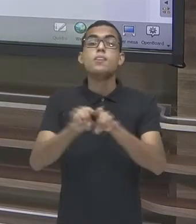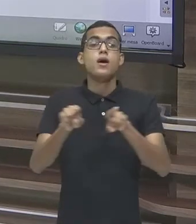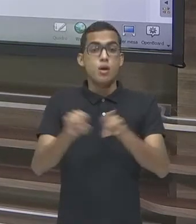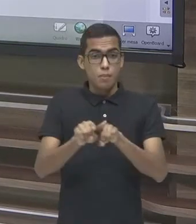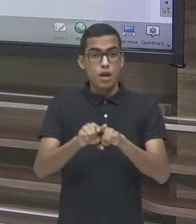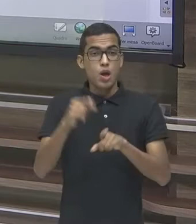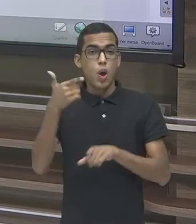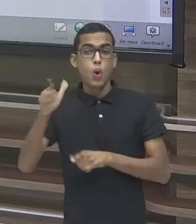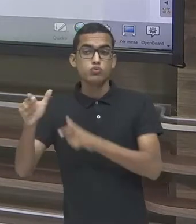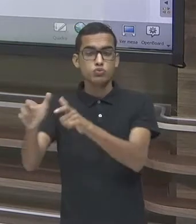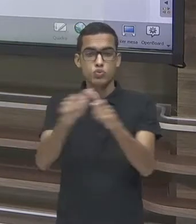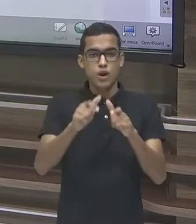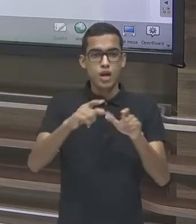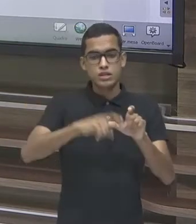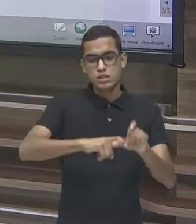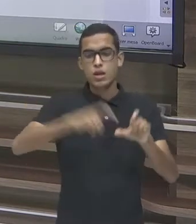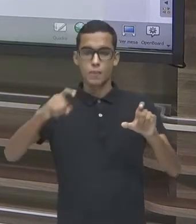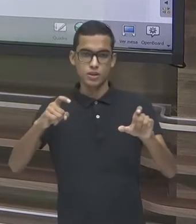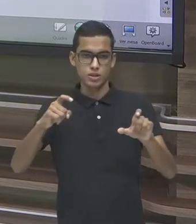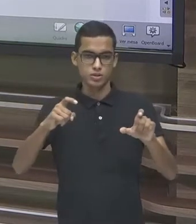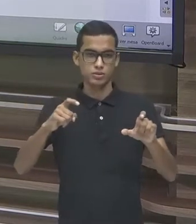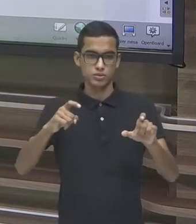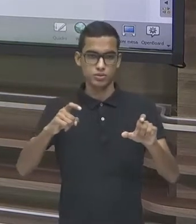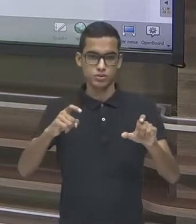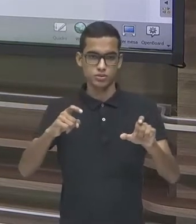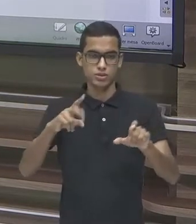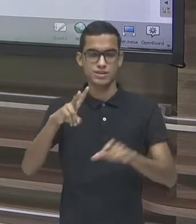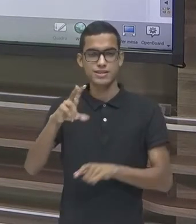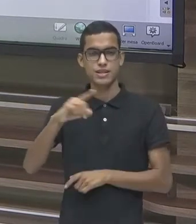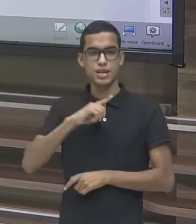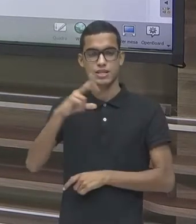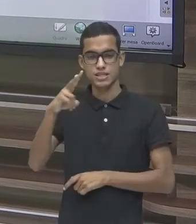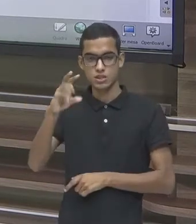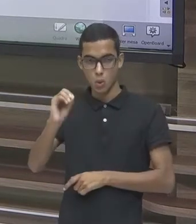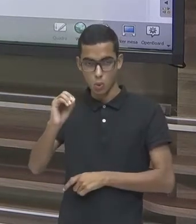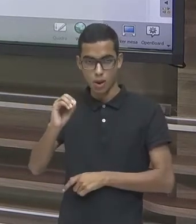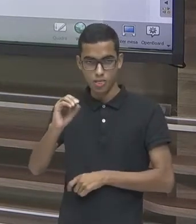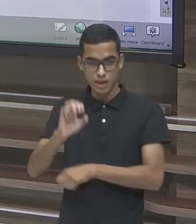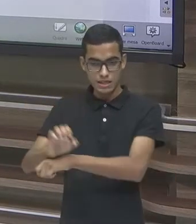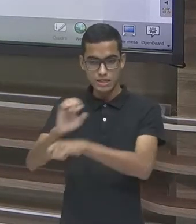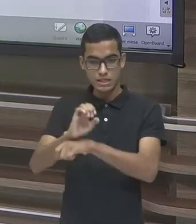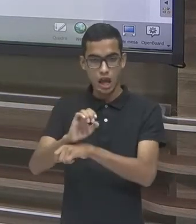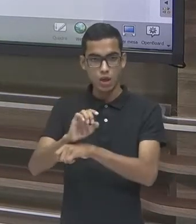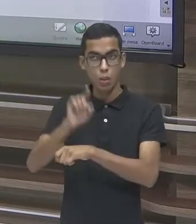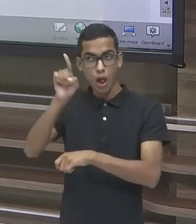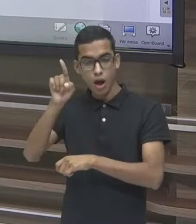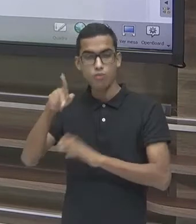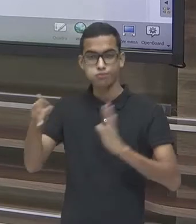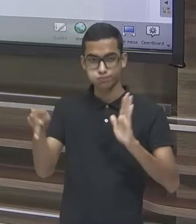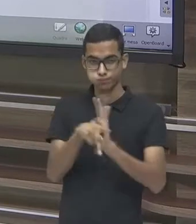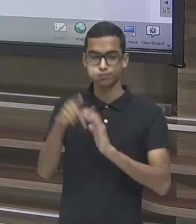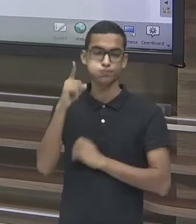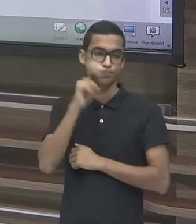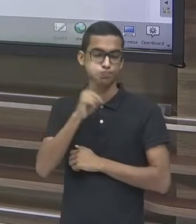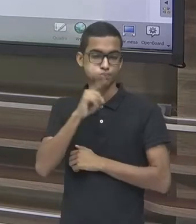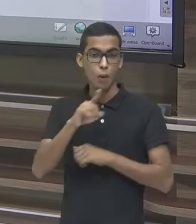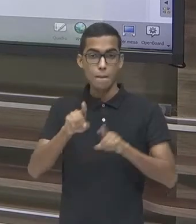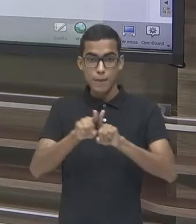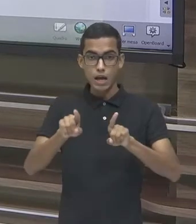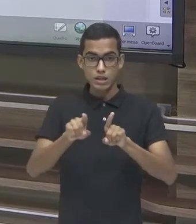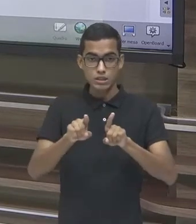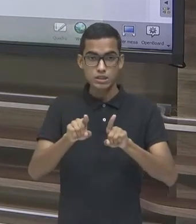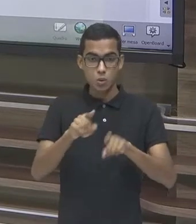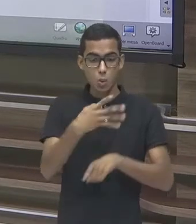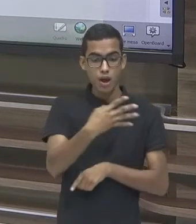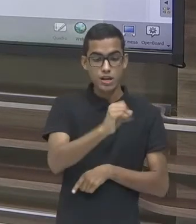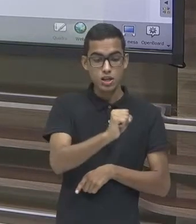Unidos ele possui 50 estados, no entanto, 2 desses estados são separados. E é justamente isso que a gente quer